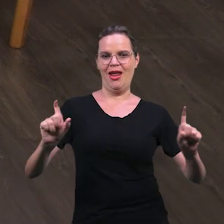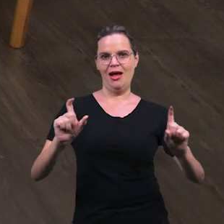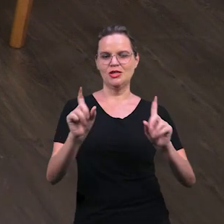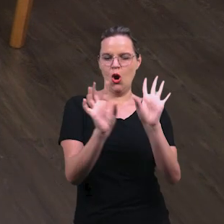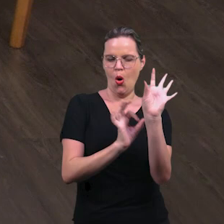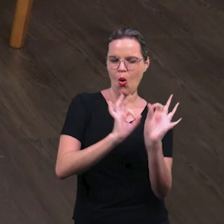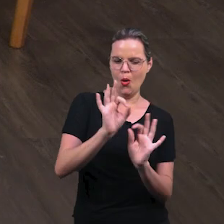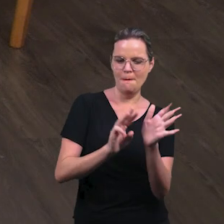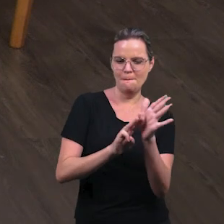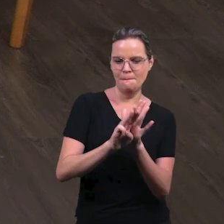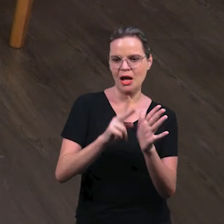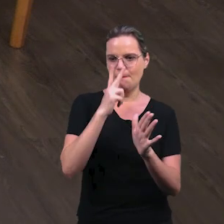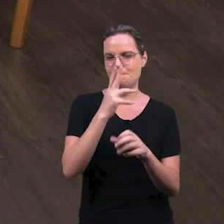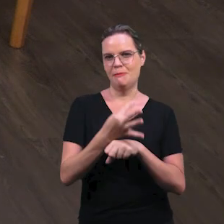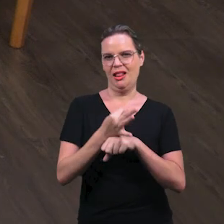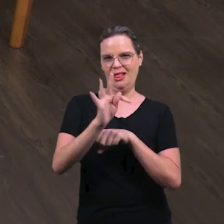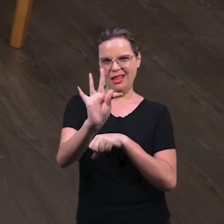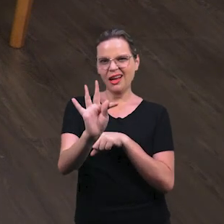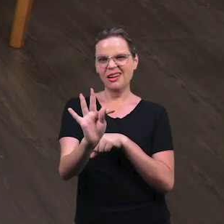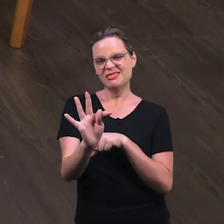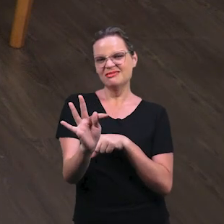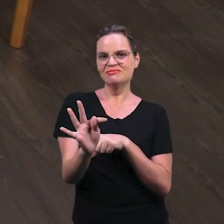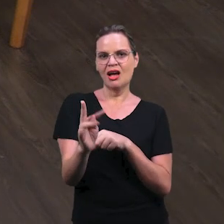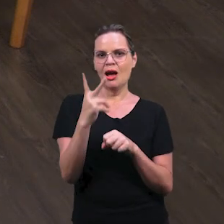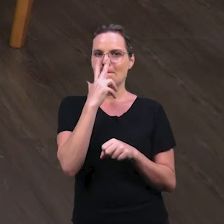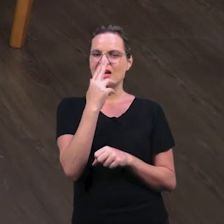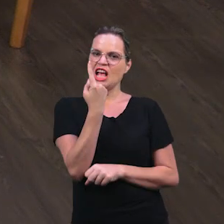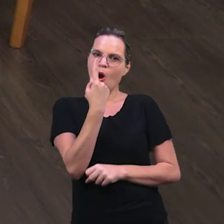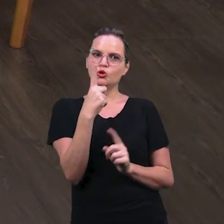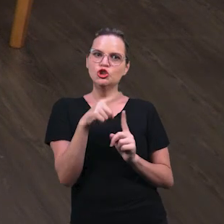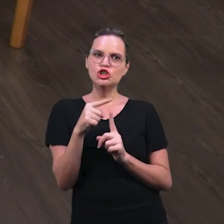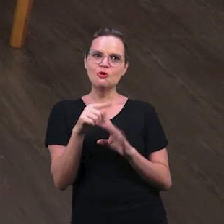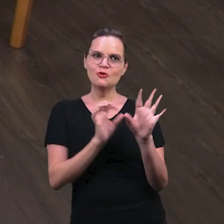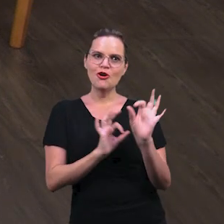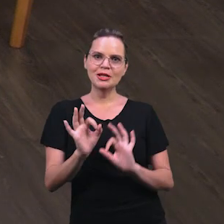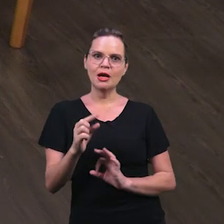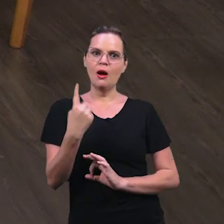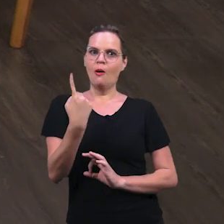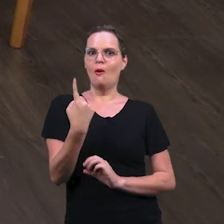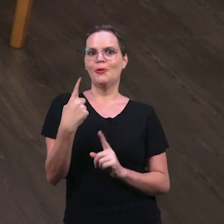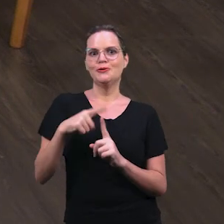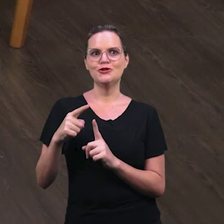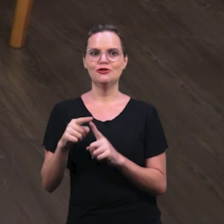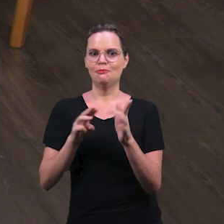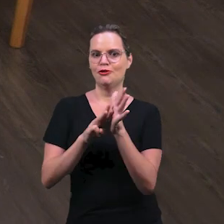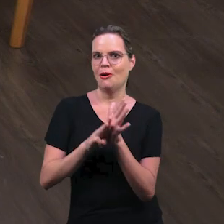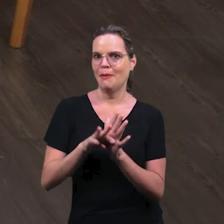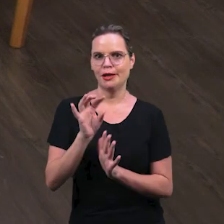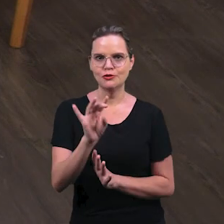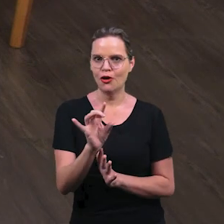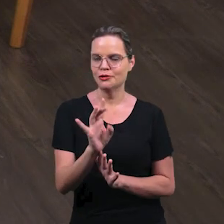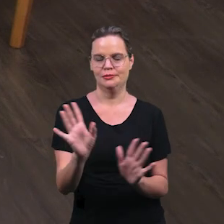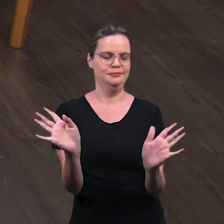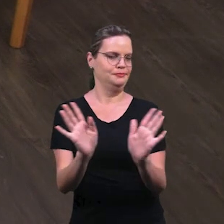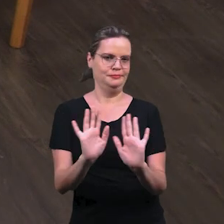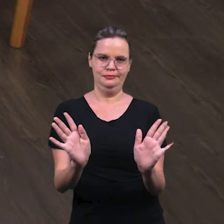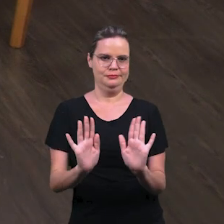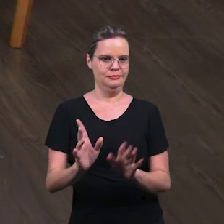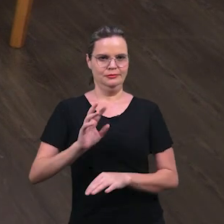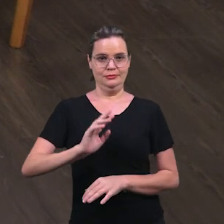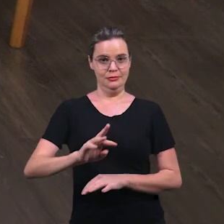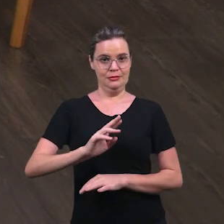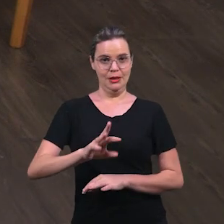né? Organização e método, parece que existe um modo de organização e um método só